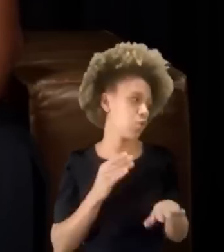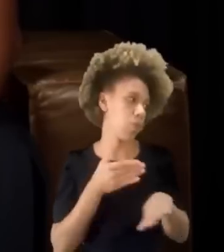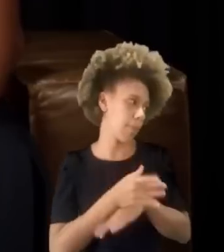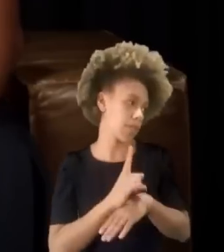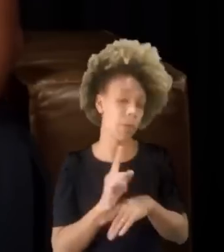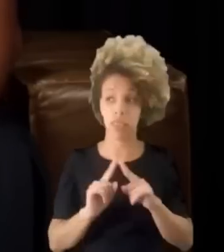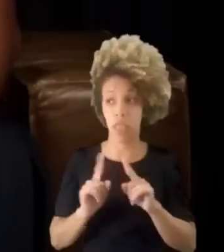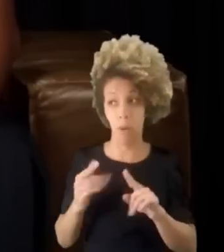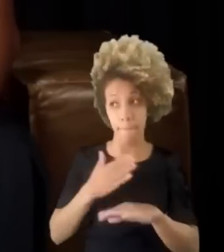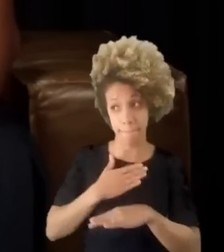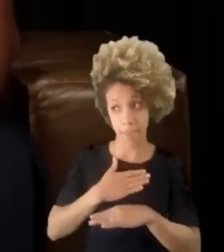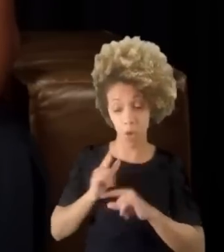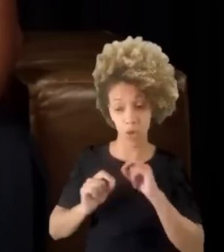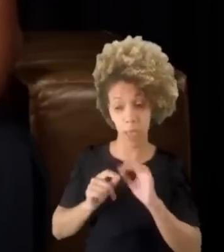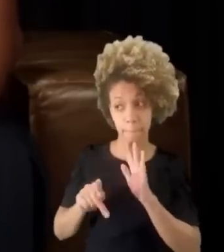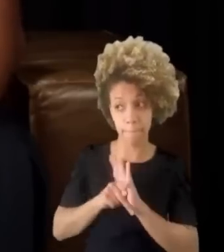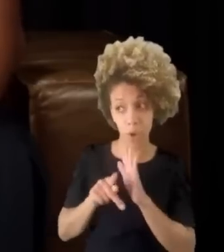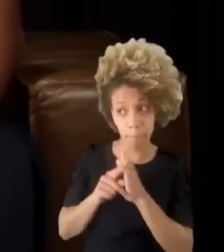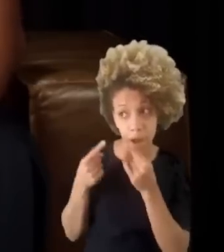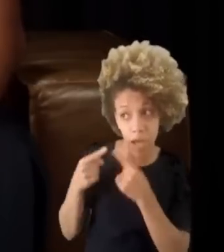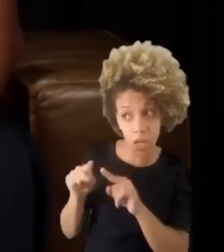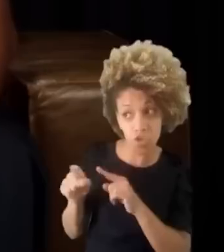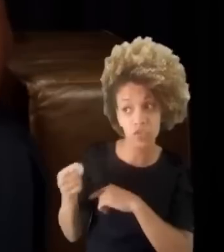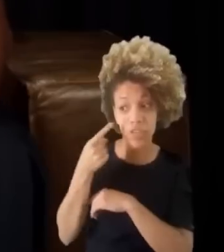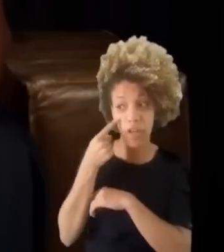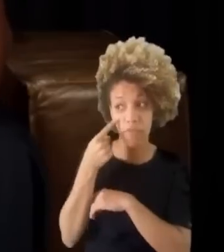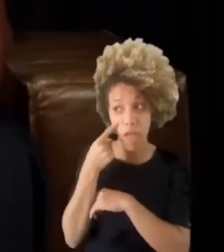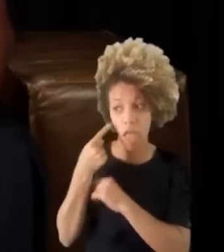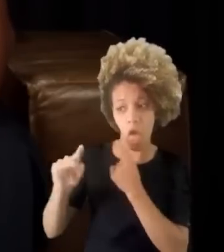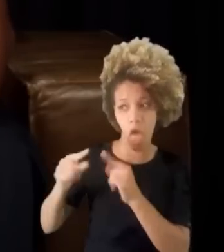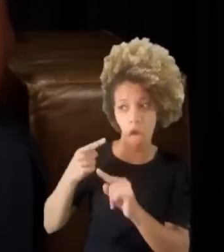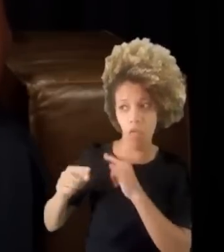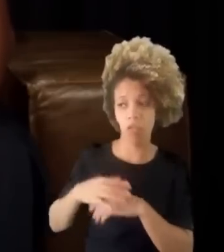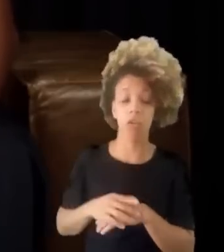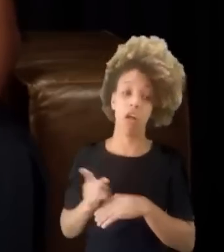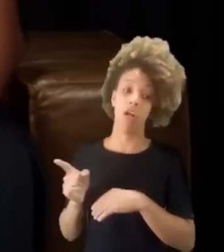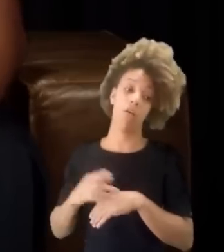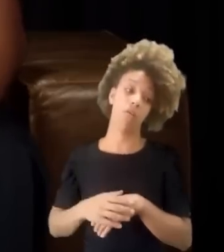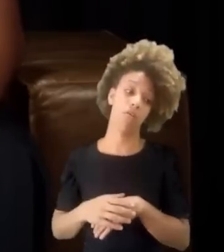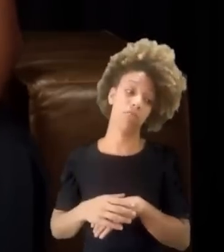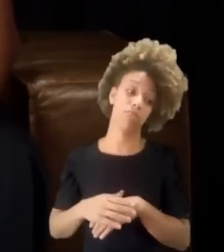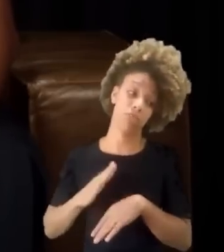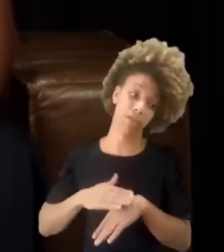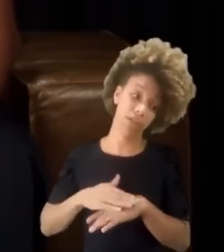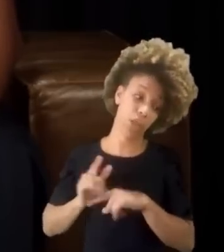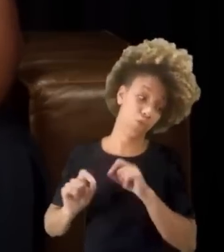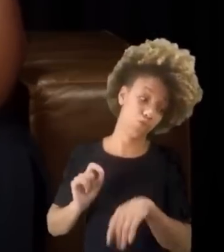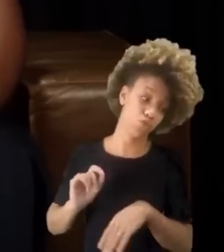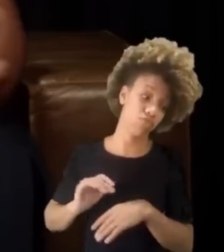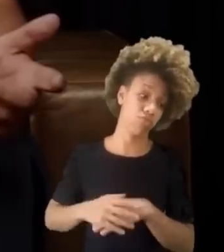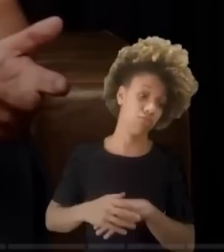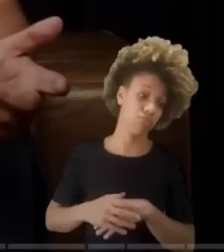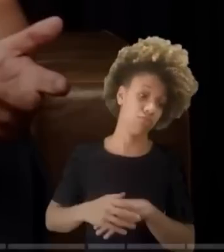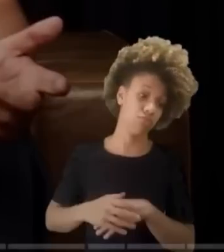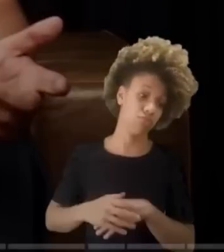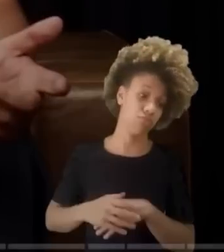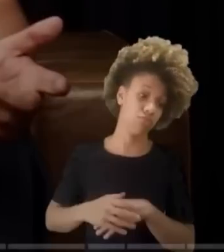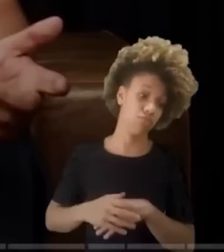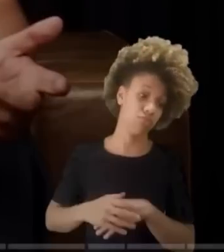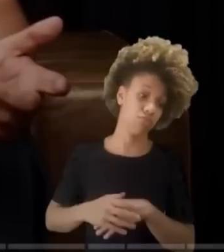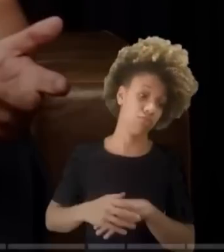não e a minha parada vai ser a própria crítica mano você vai ver não tá fazendo de um jeito certo entendeu